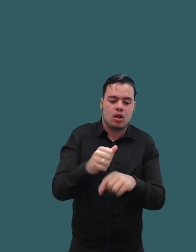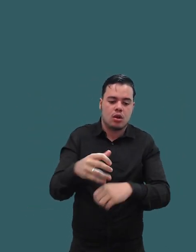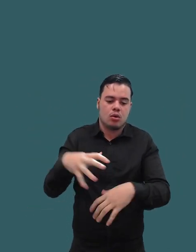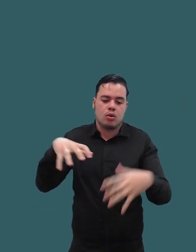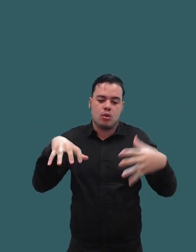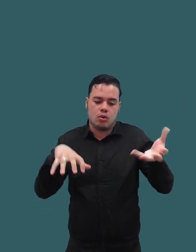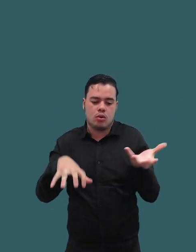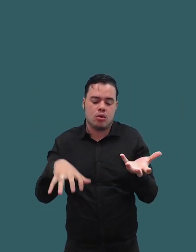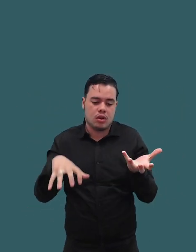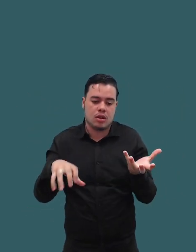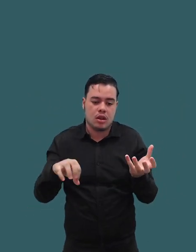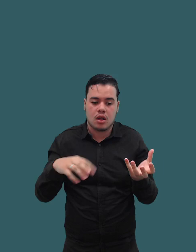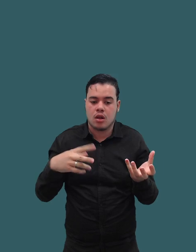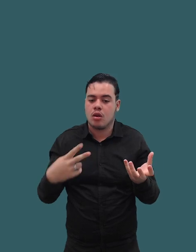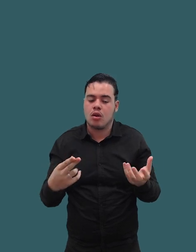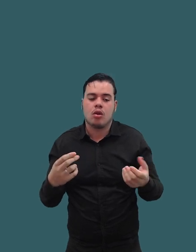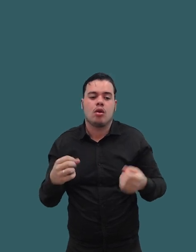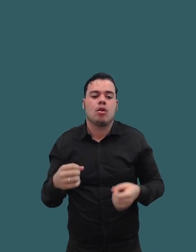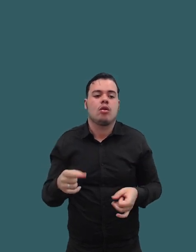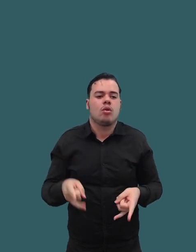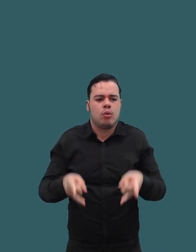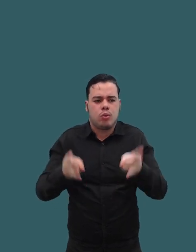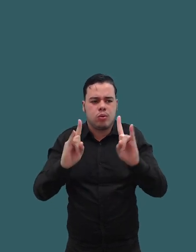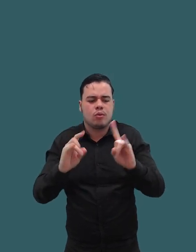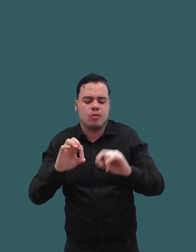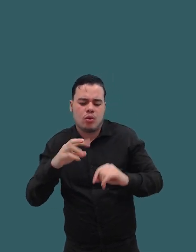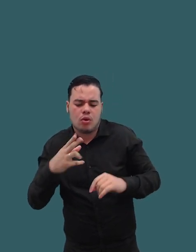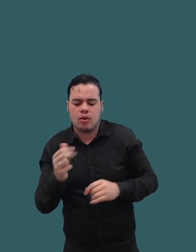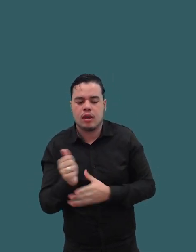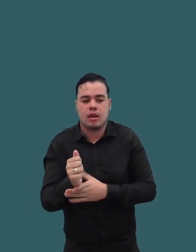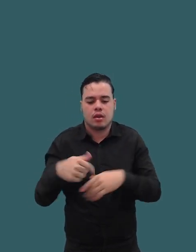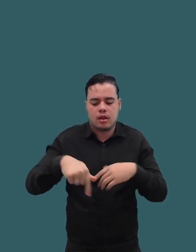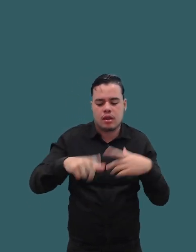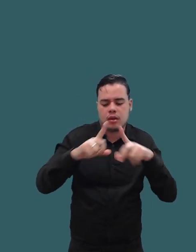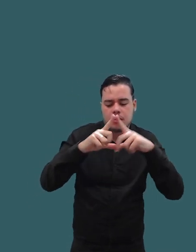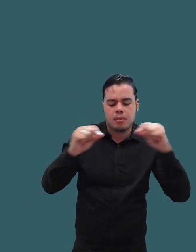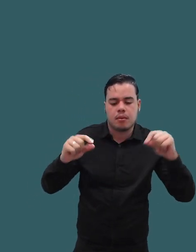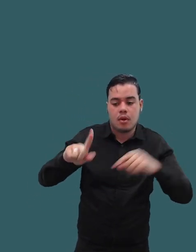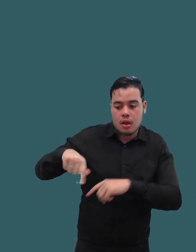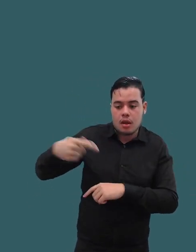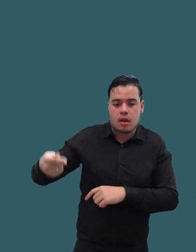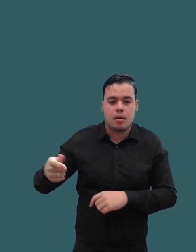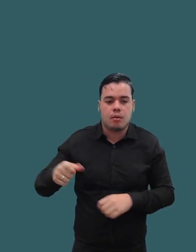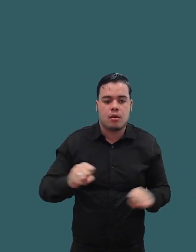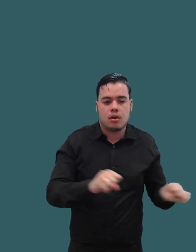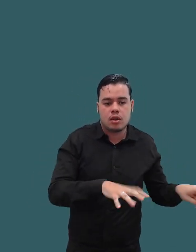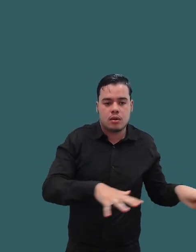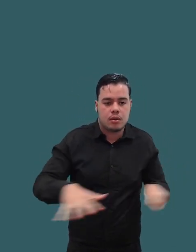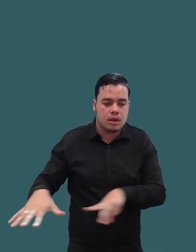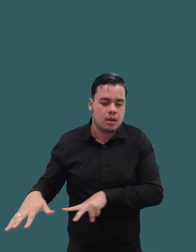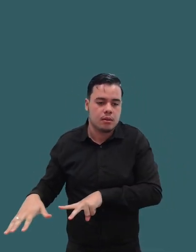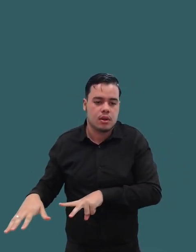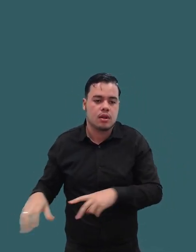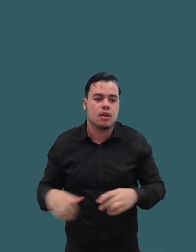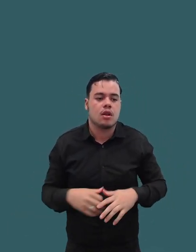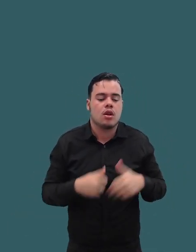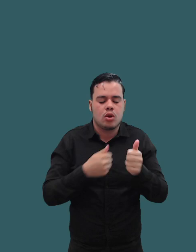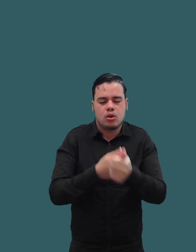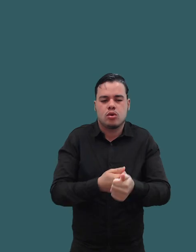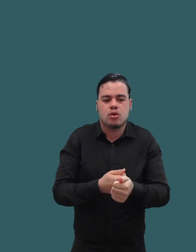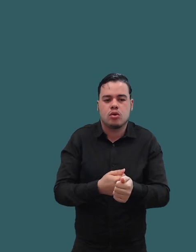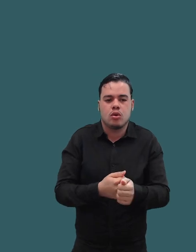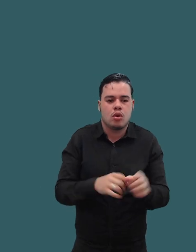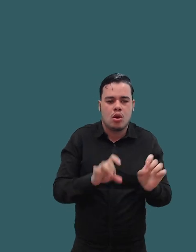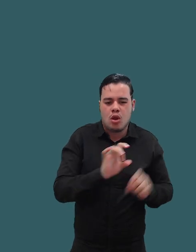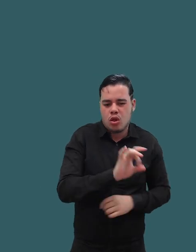estaremos em ato nacional em Brasília, possivelmente na próxima semana, articulados também com todos os